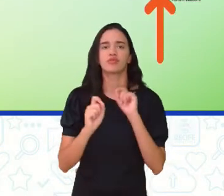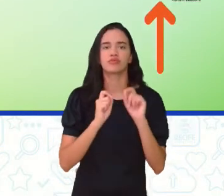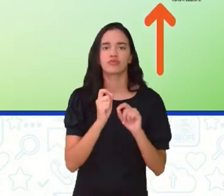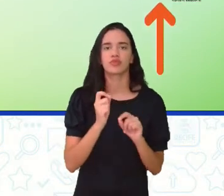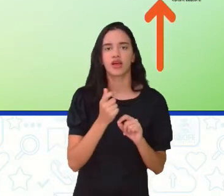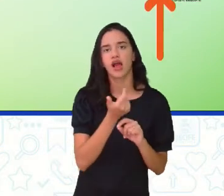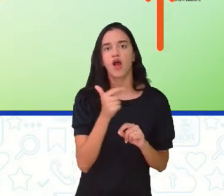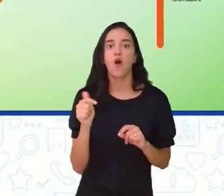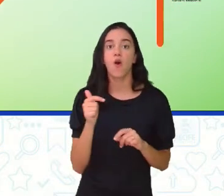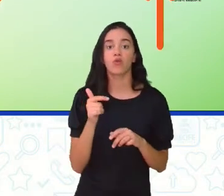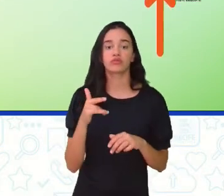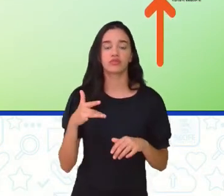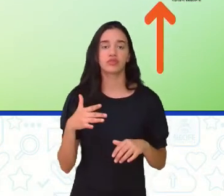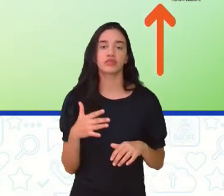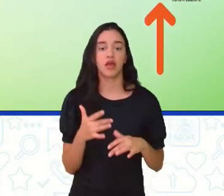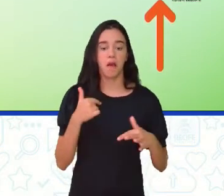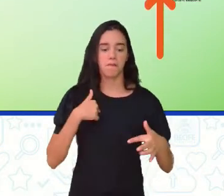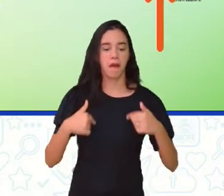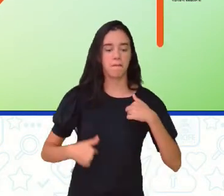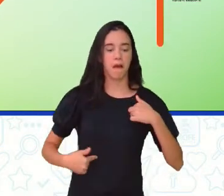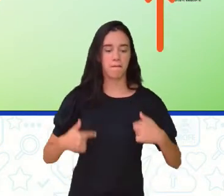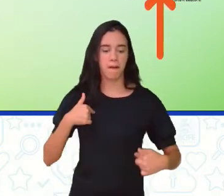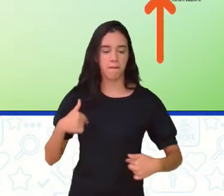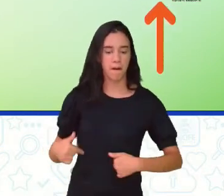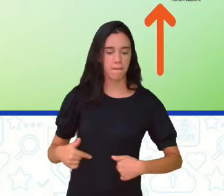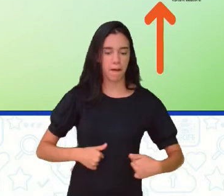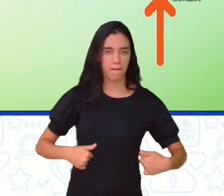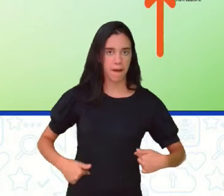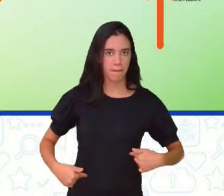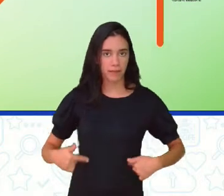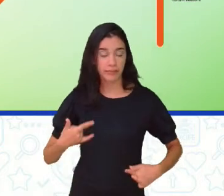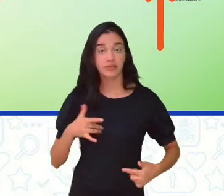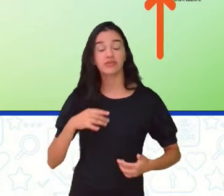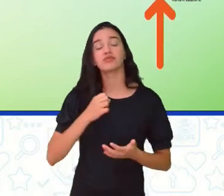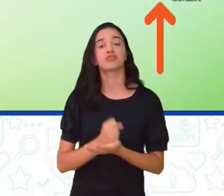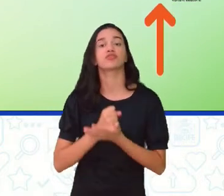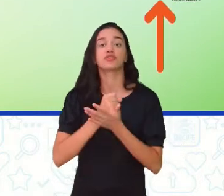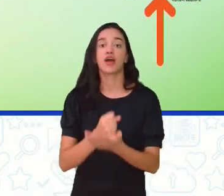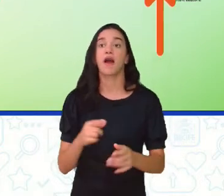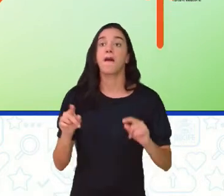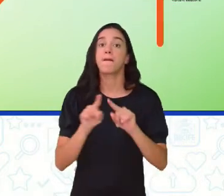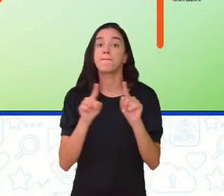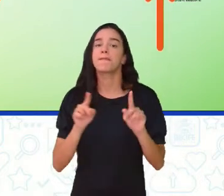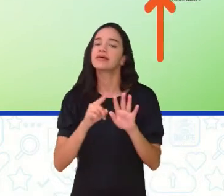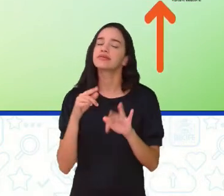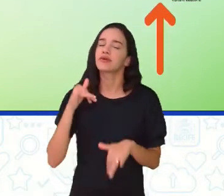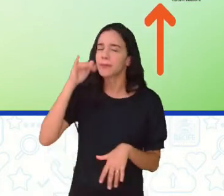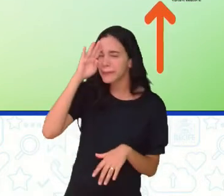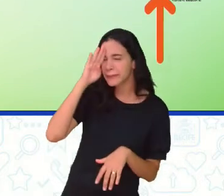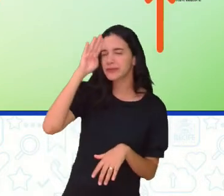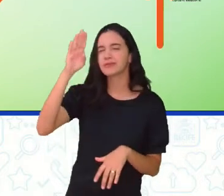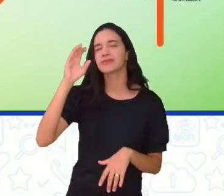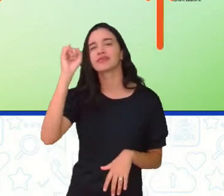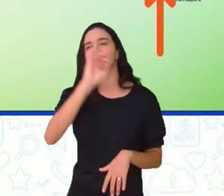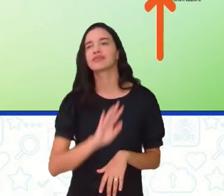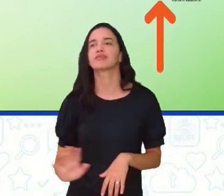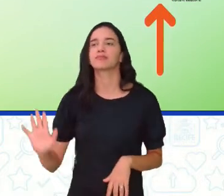outras partes do nosso corpo que vão ajudar, mas é o diafragma o principal. E nessa imagem